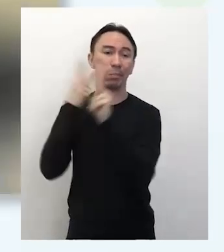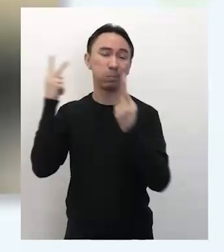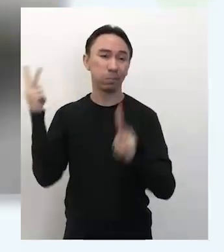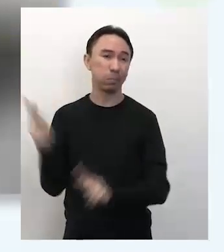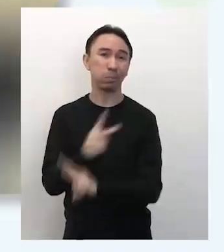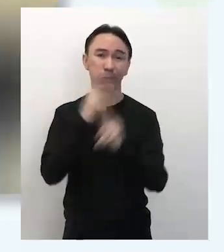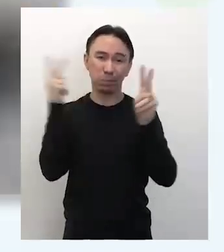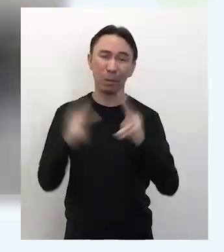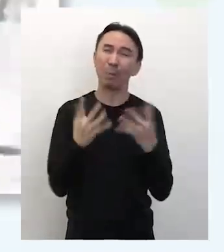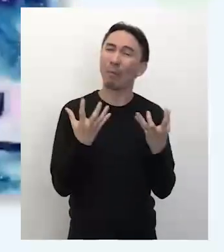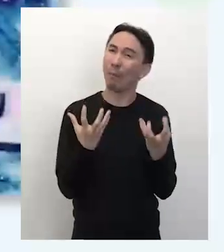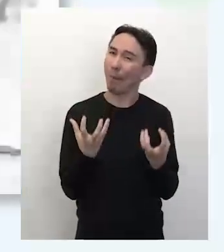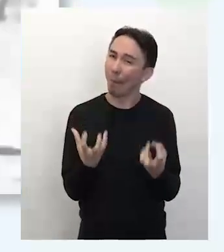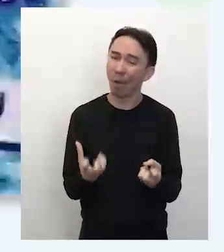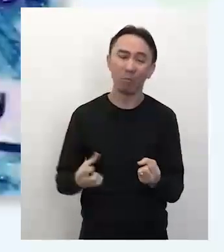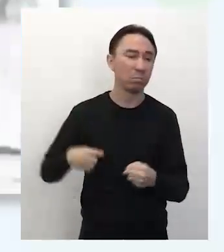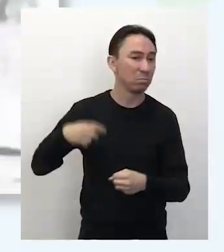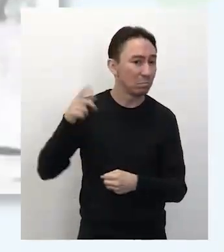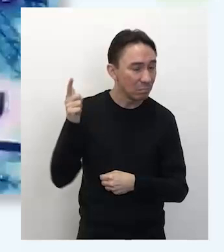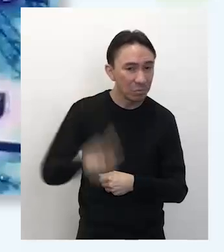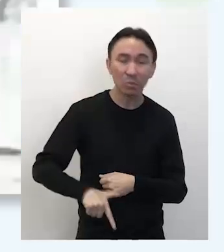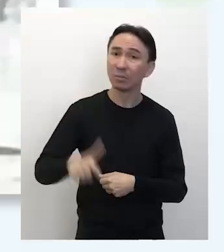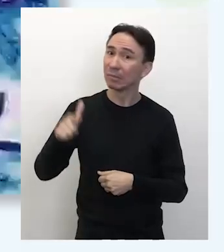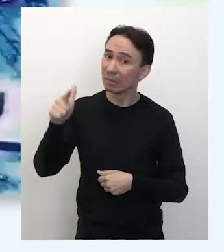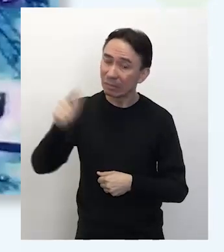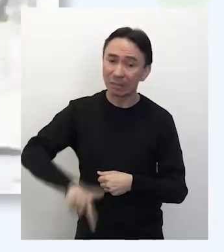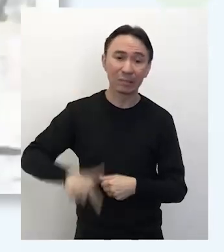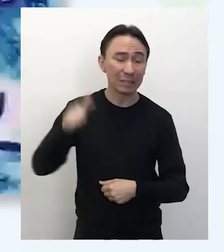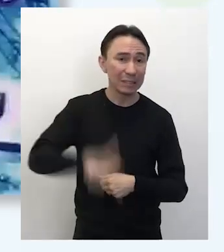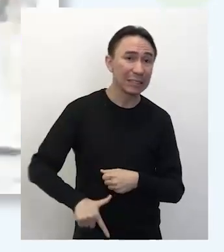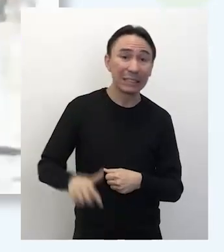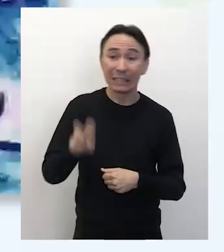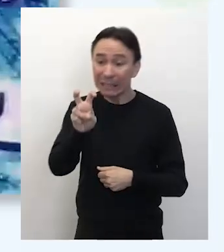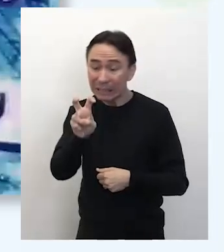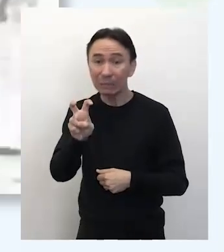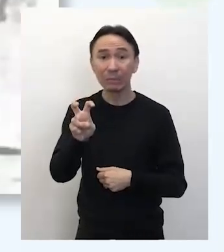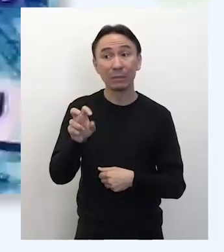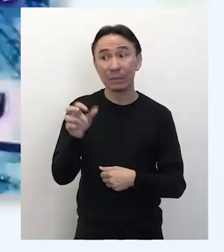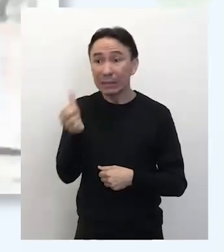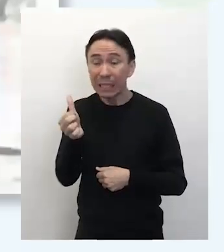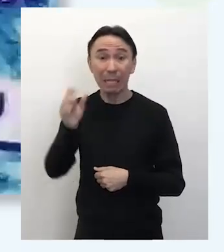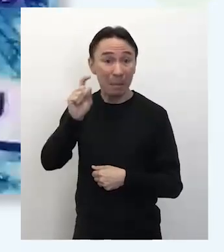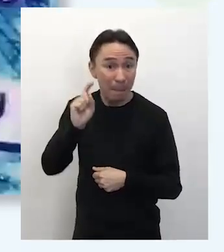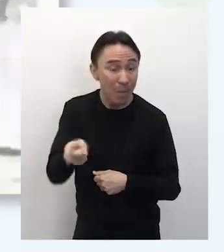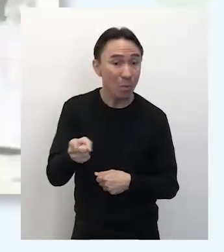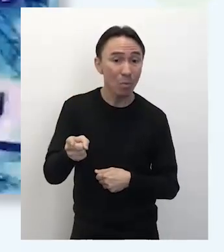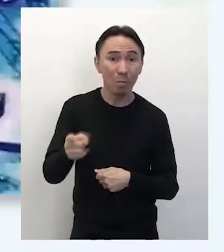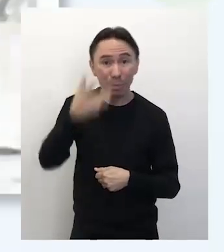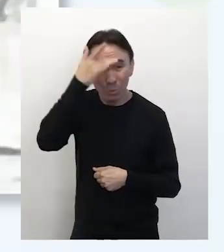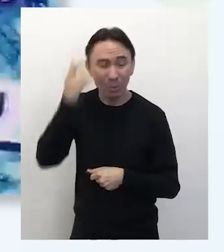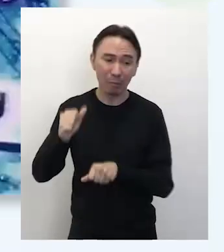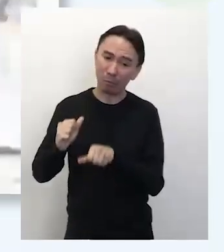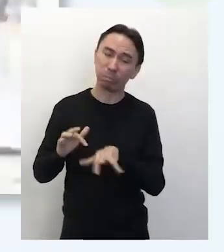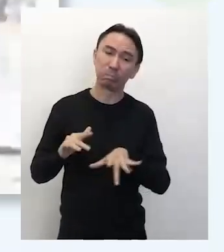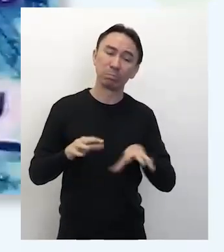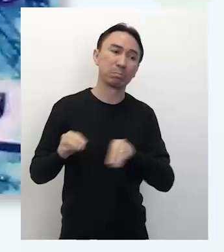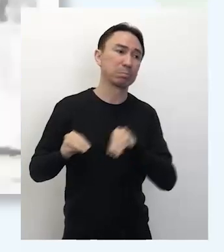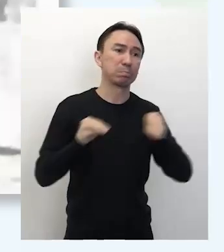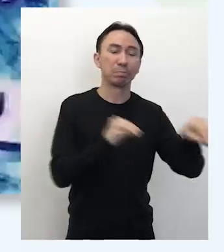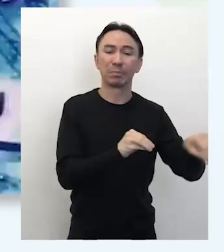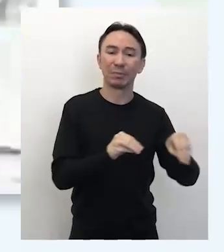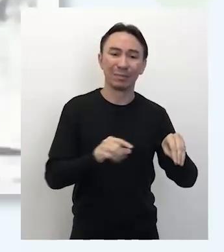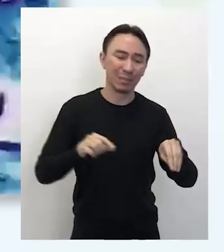a seca de novo. 5, 6 mil emigrantes, flagelados, retirantes,